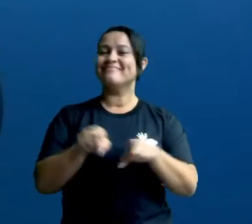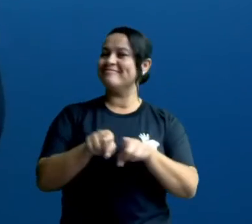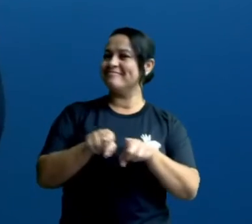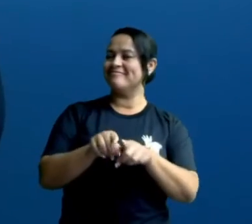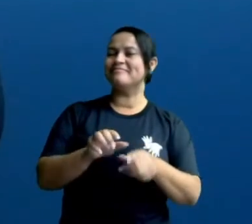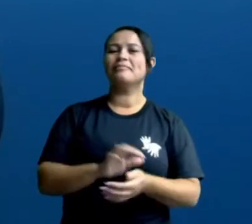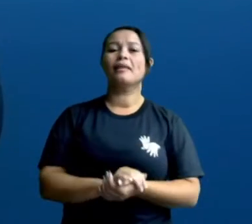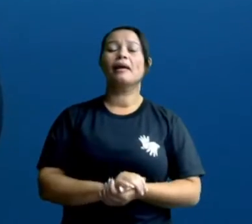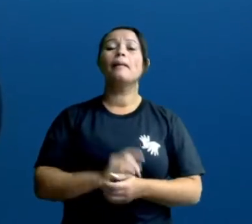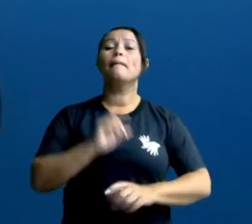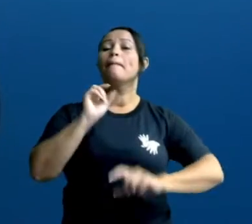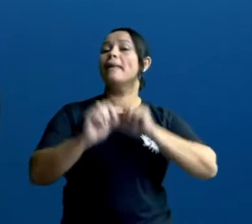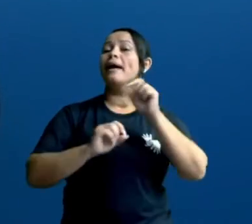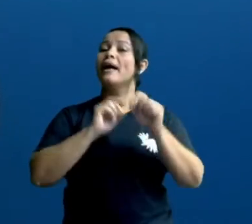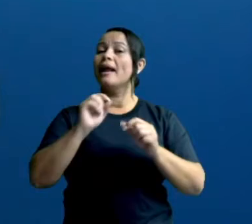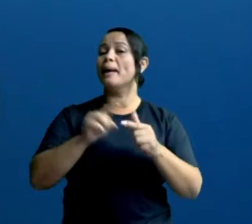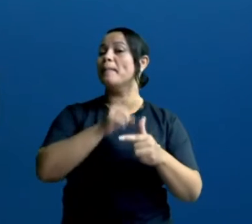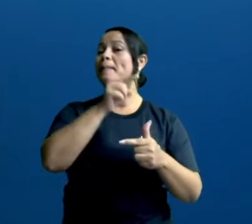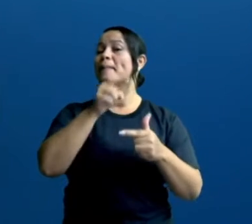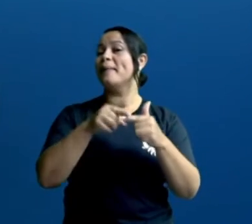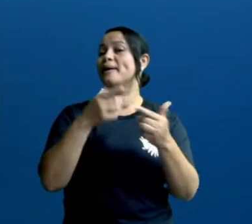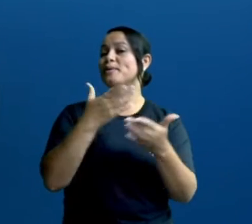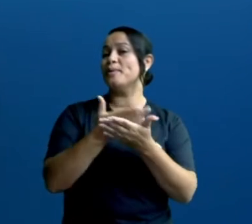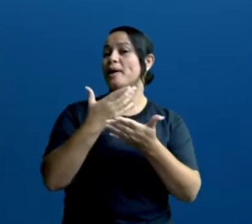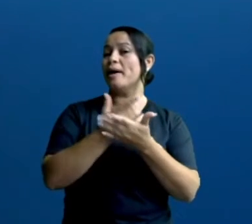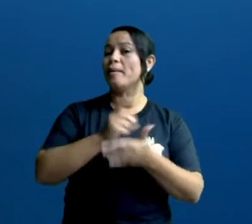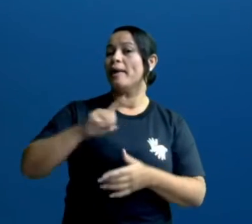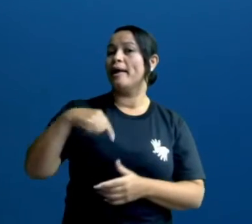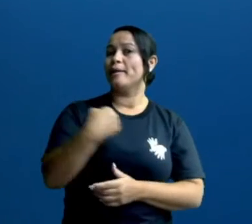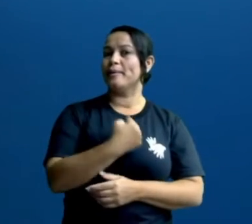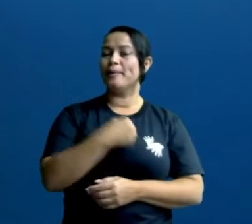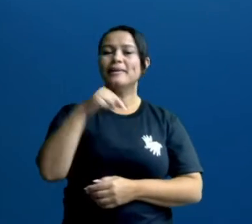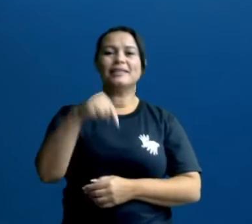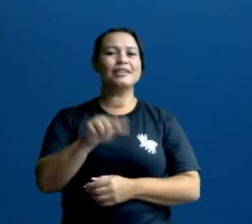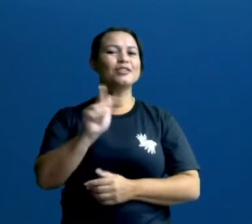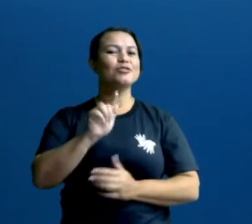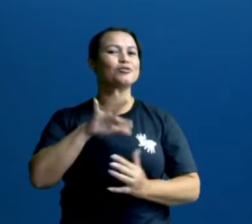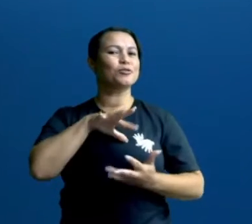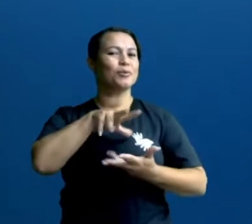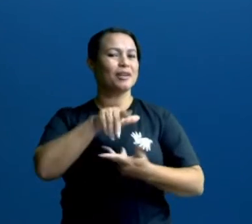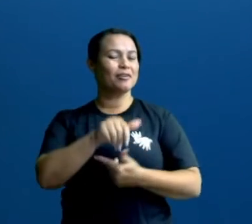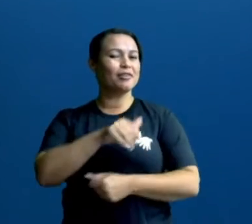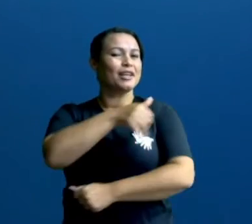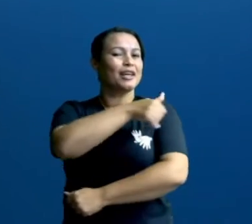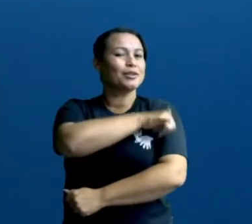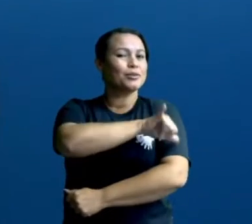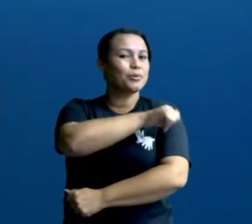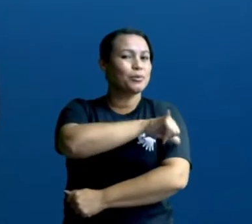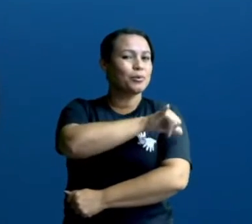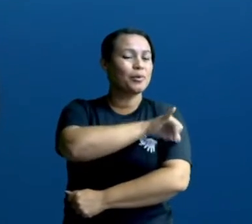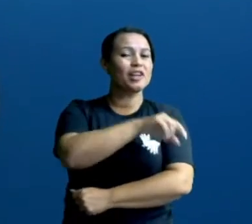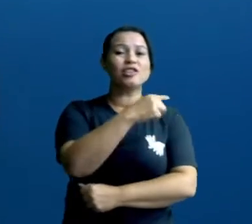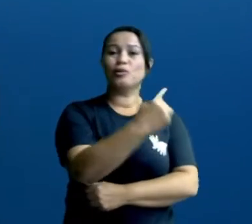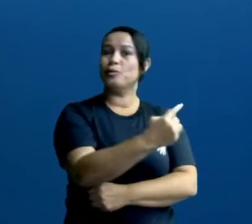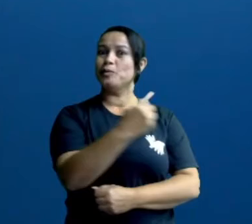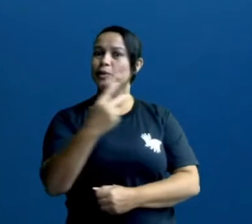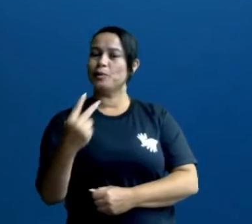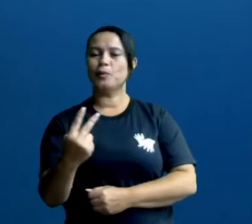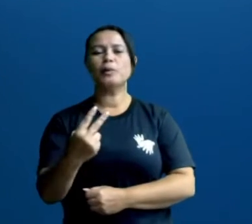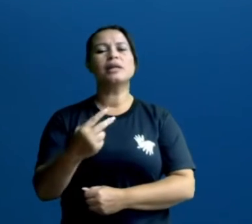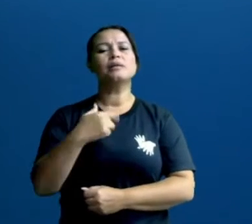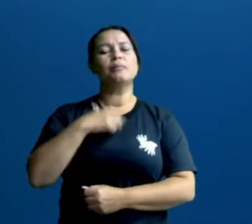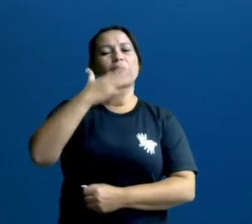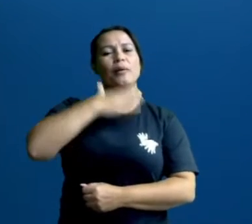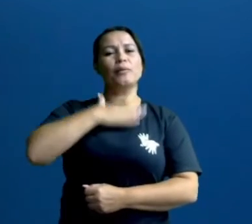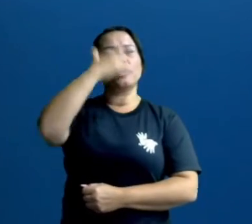Alegre para mais uma aula Nossa que de geografia do EJA fase 1 e 2